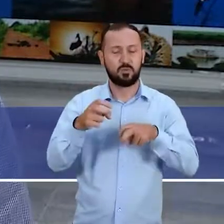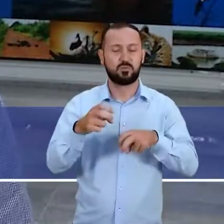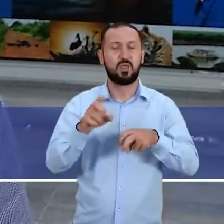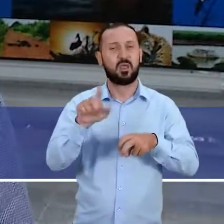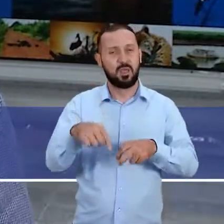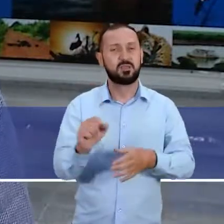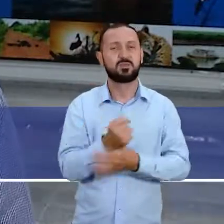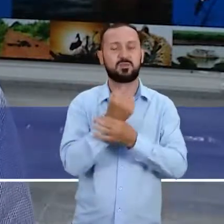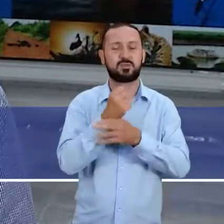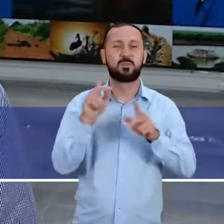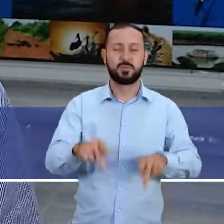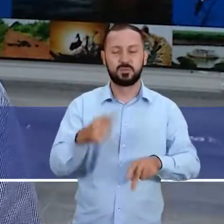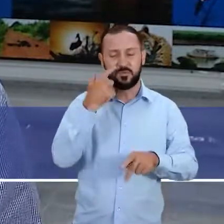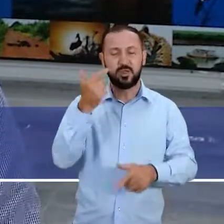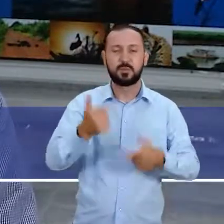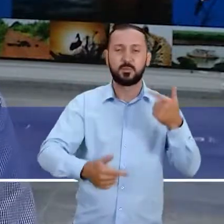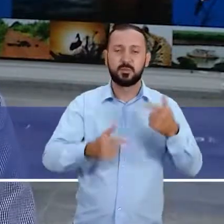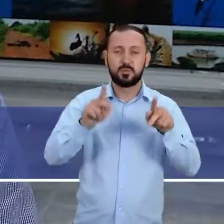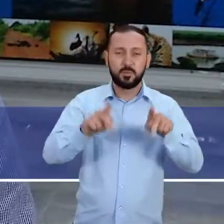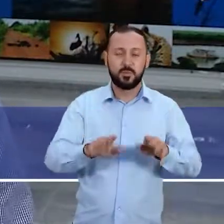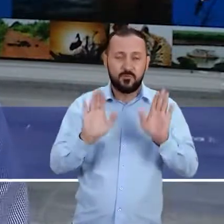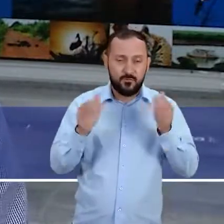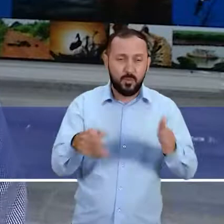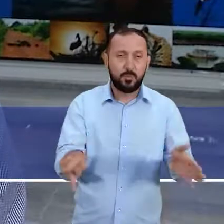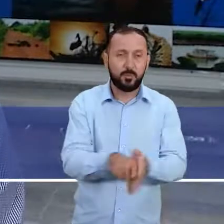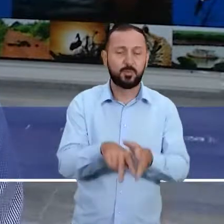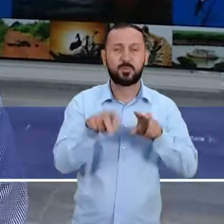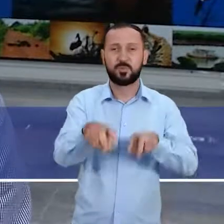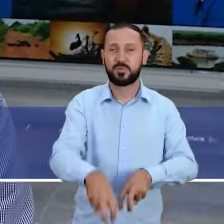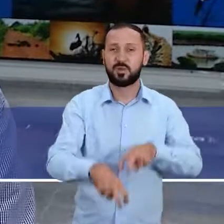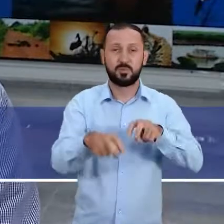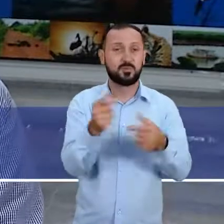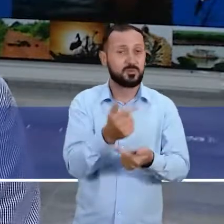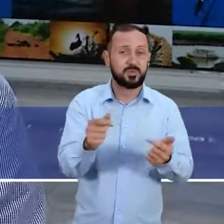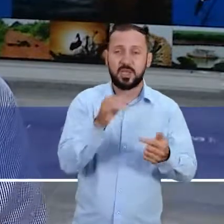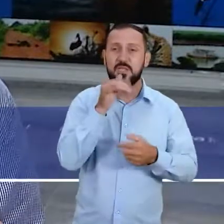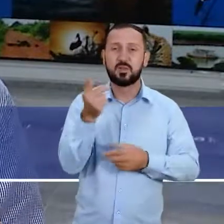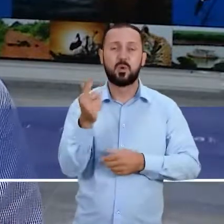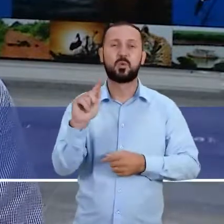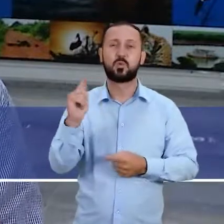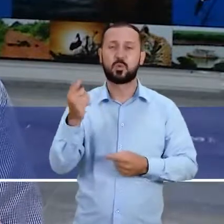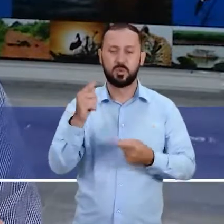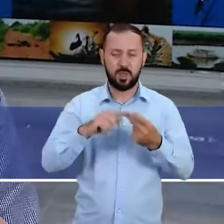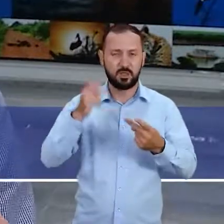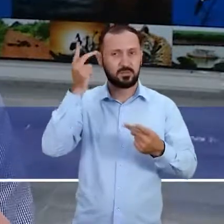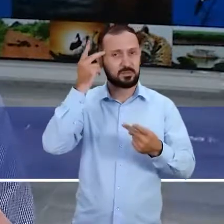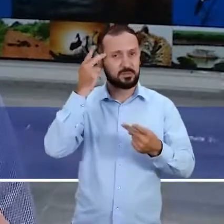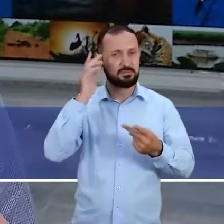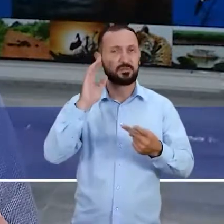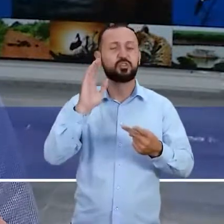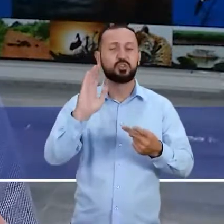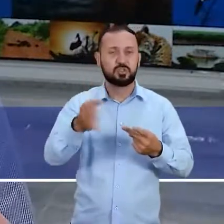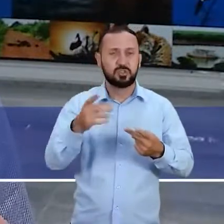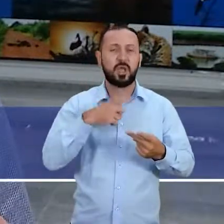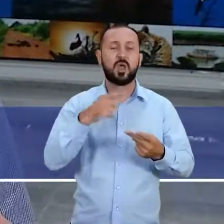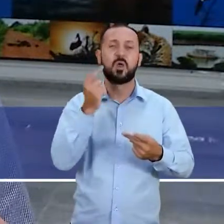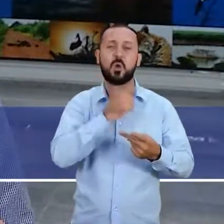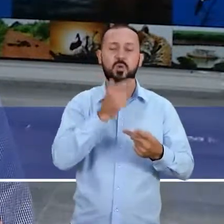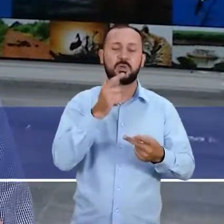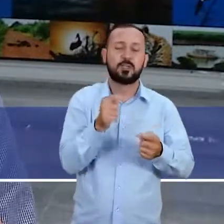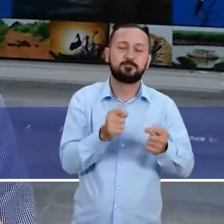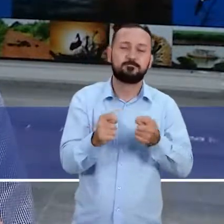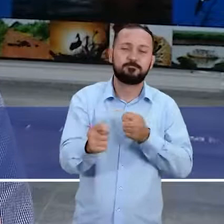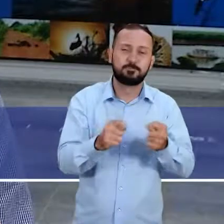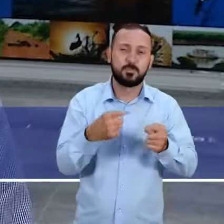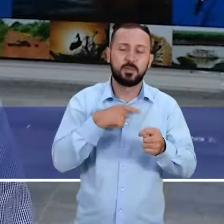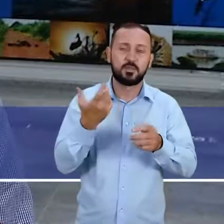campo. Então essa a gente vê que é a grande dificuldade, porque não existe políticas públicas voltadas para o campo. A exemplo de Goiás, do estado de São Paulo, que